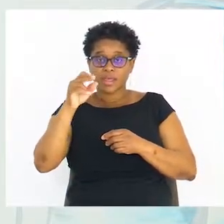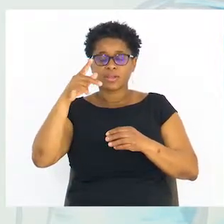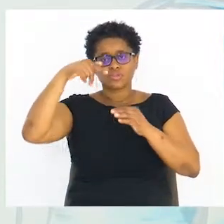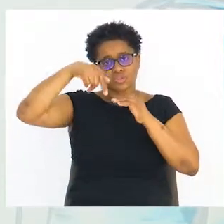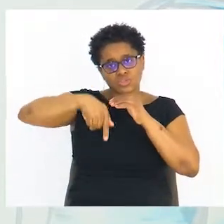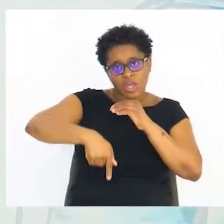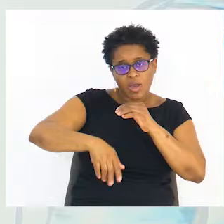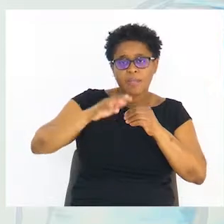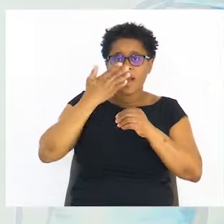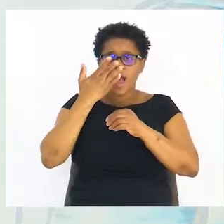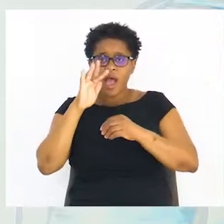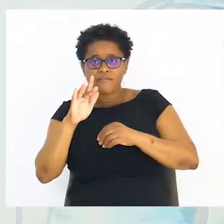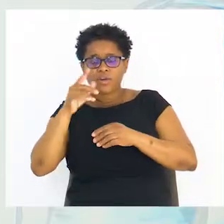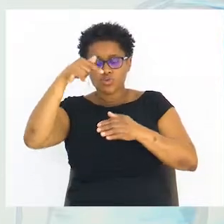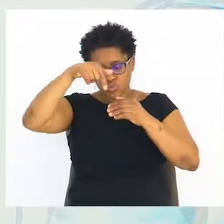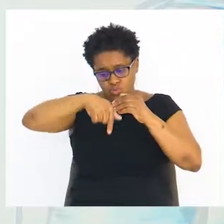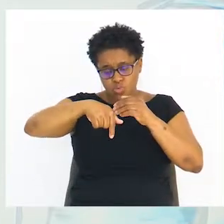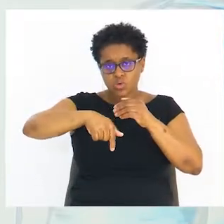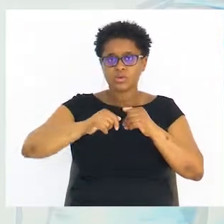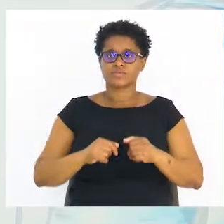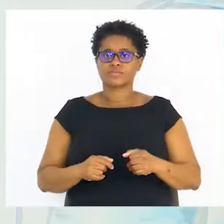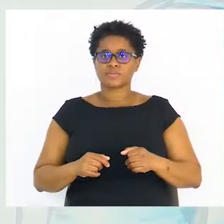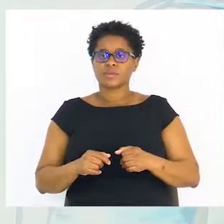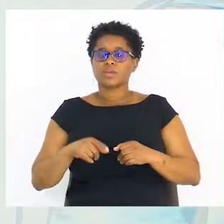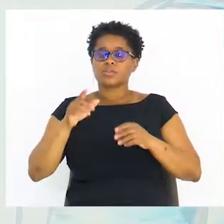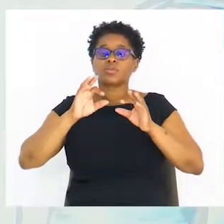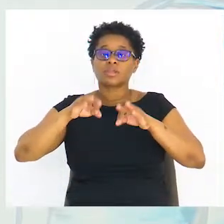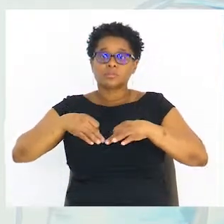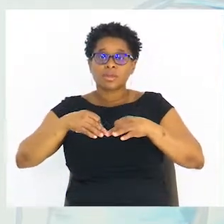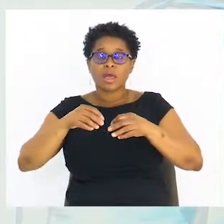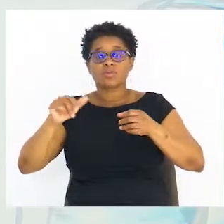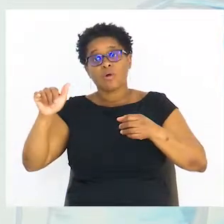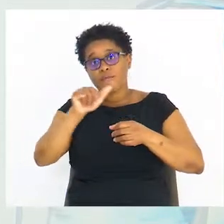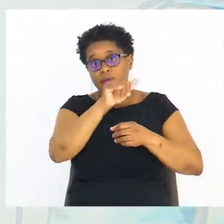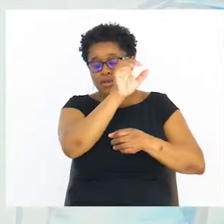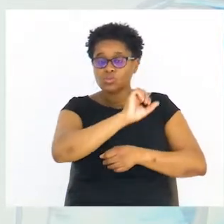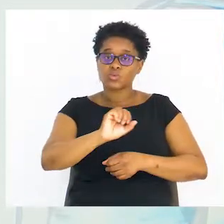Sul e a partir dali terminaram a sua expansão.